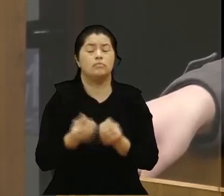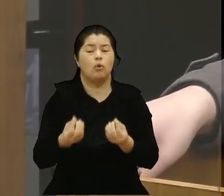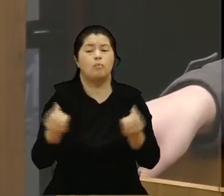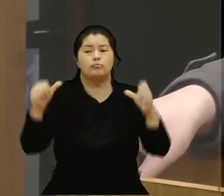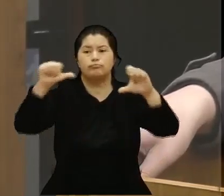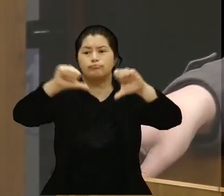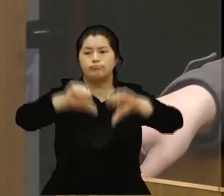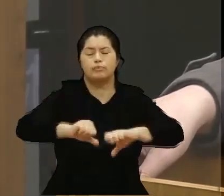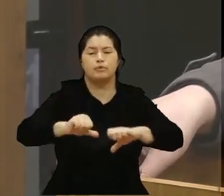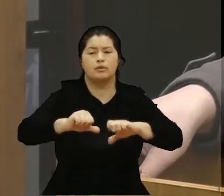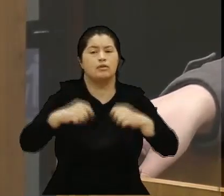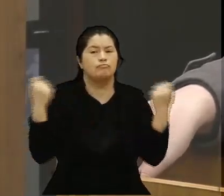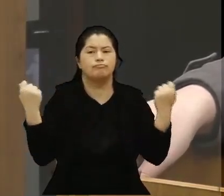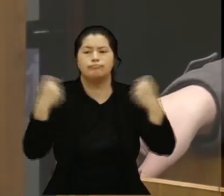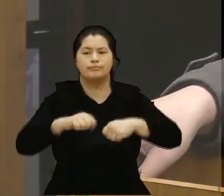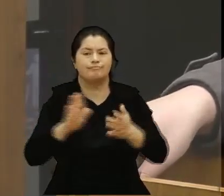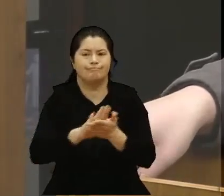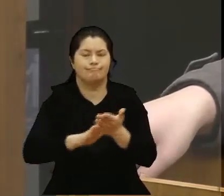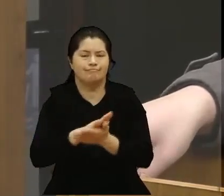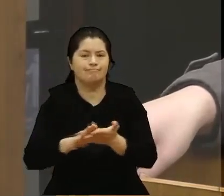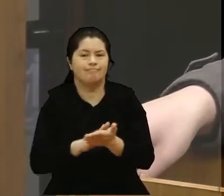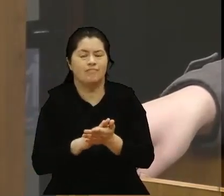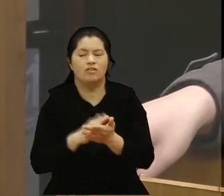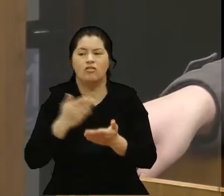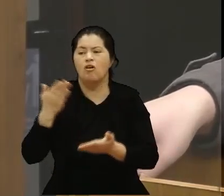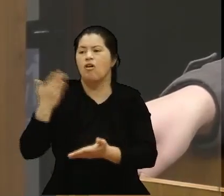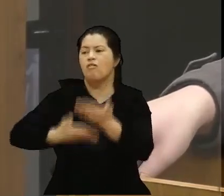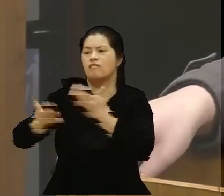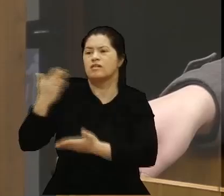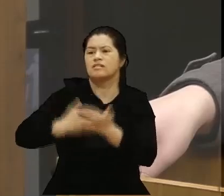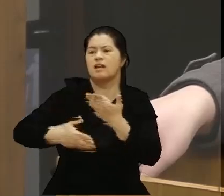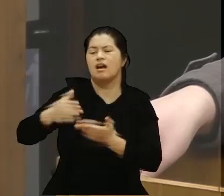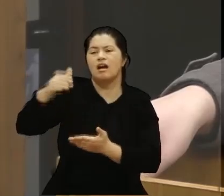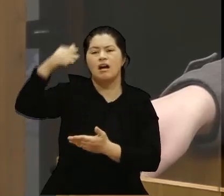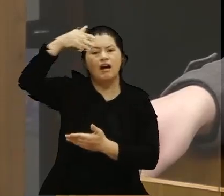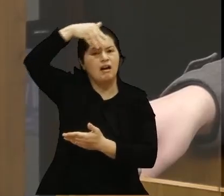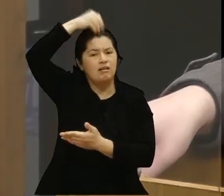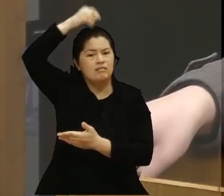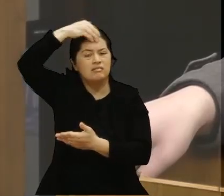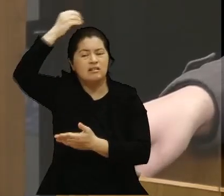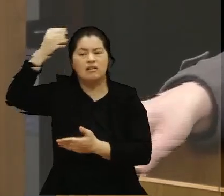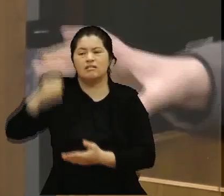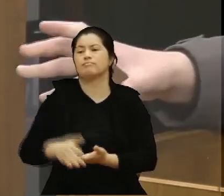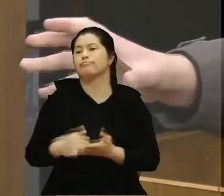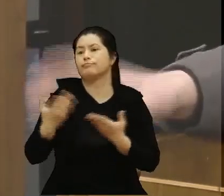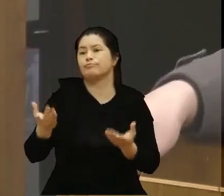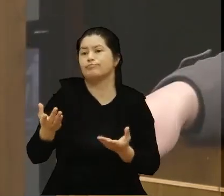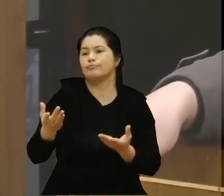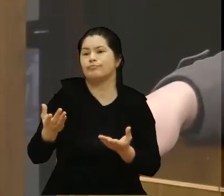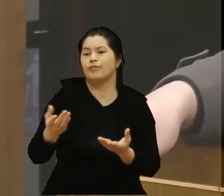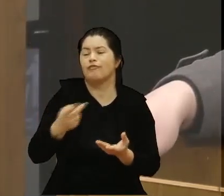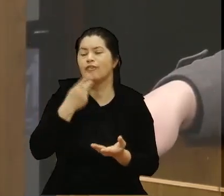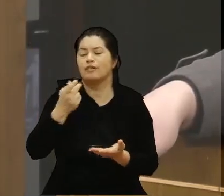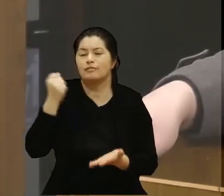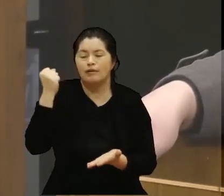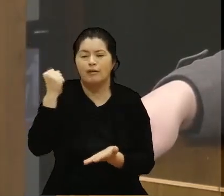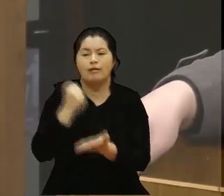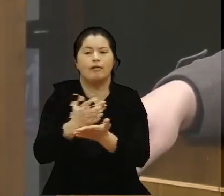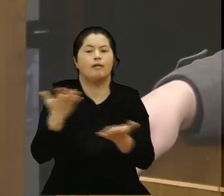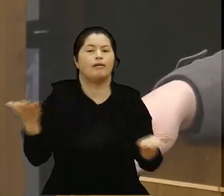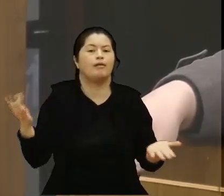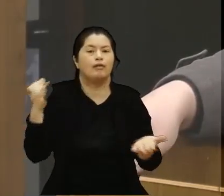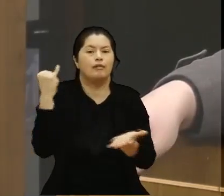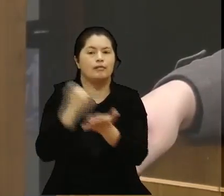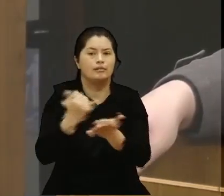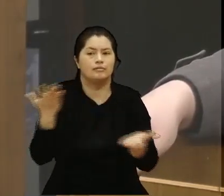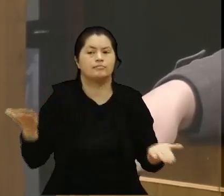dele de sentar lá e conversar com o Trump, ele acha que vai resolver como? Chupando jabuticaba. Tarifaço ele resolve chupando jabuticaba. Não sou eu que estou dizendo,